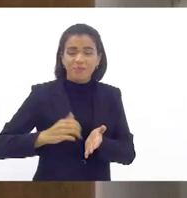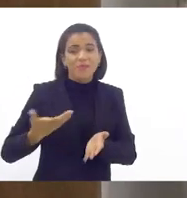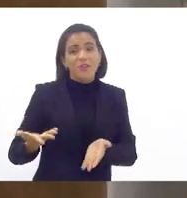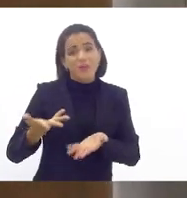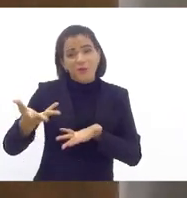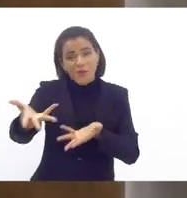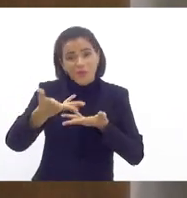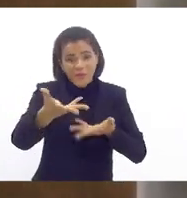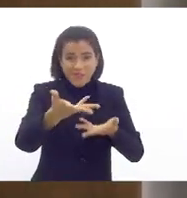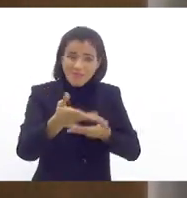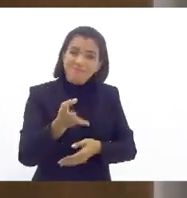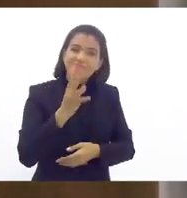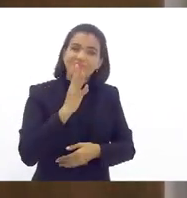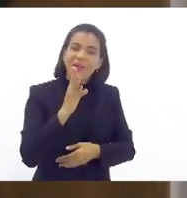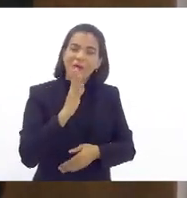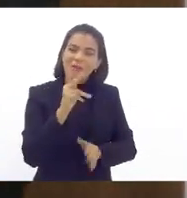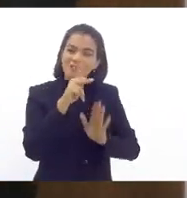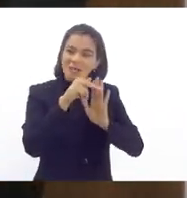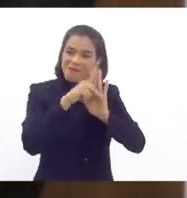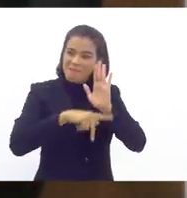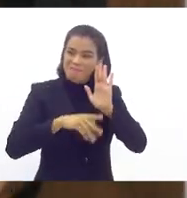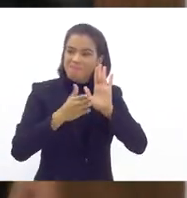vocês para conhecer o projeto. Parabéns.